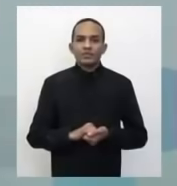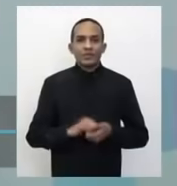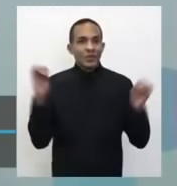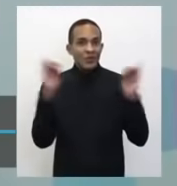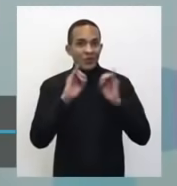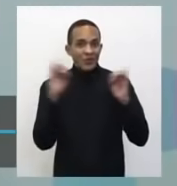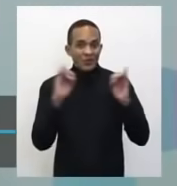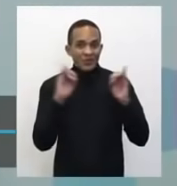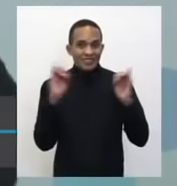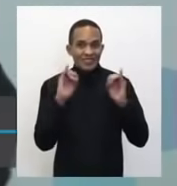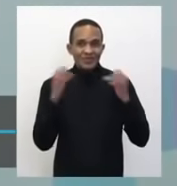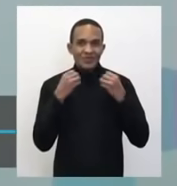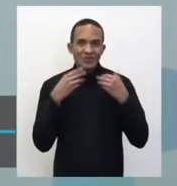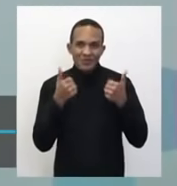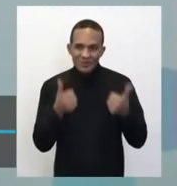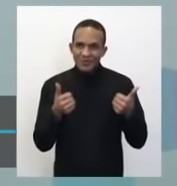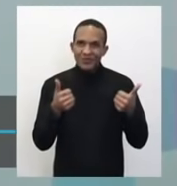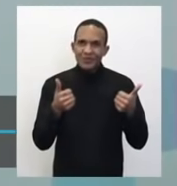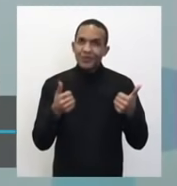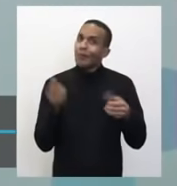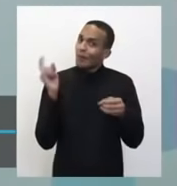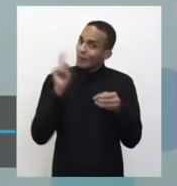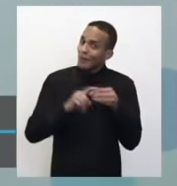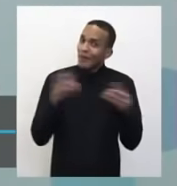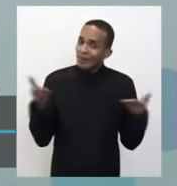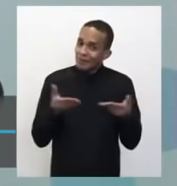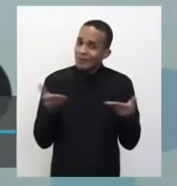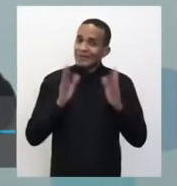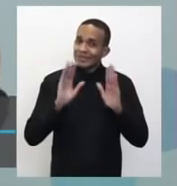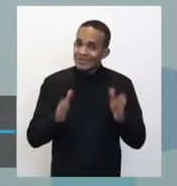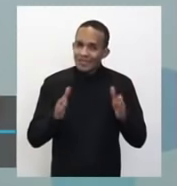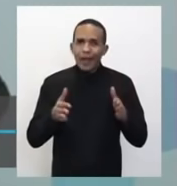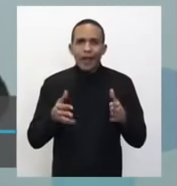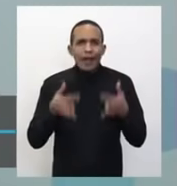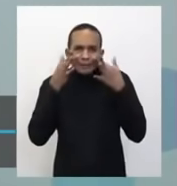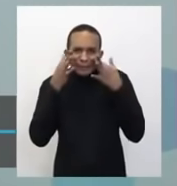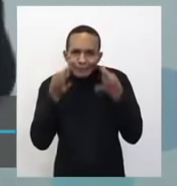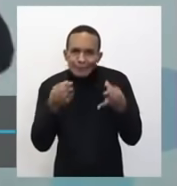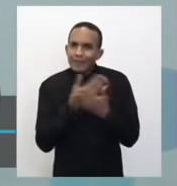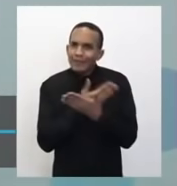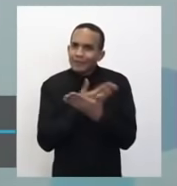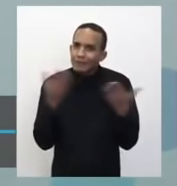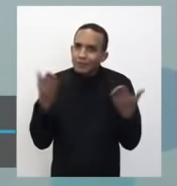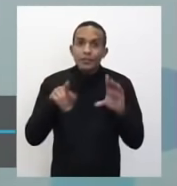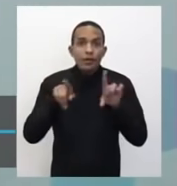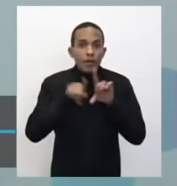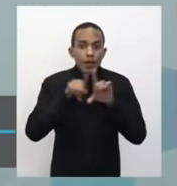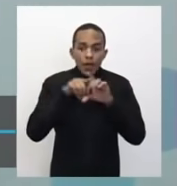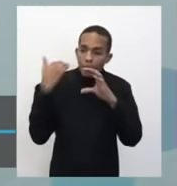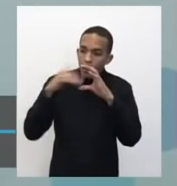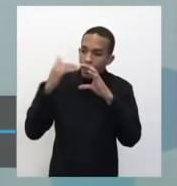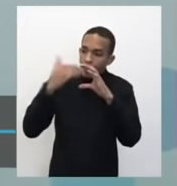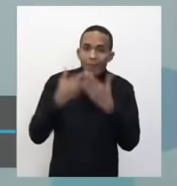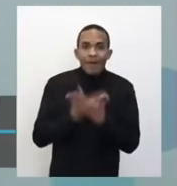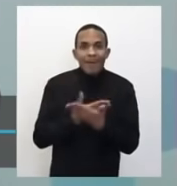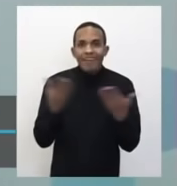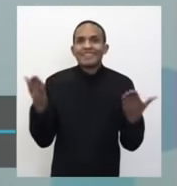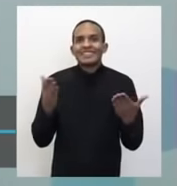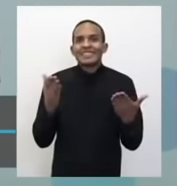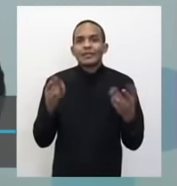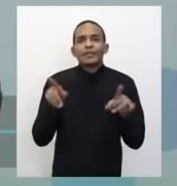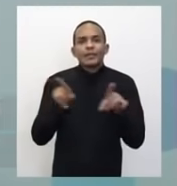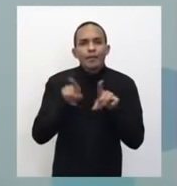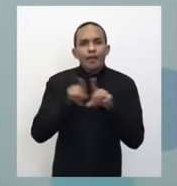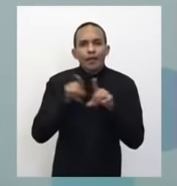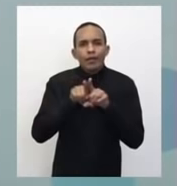Oi, gente. Tudo bem? Voltei. Ó, tô aqui já ligada nas mensagens de vocês,